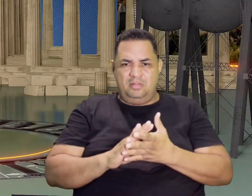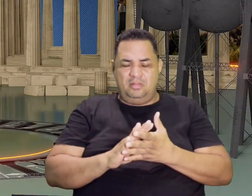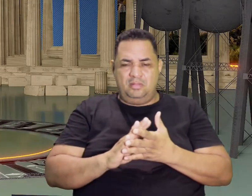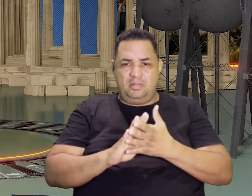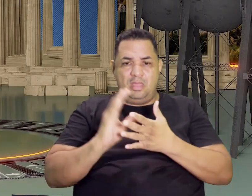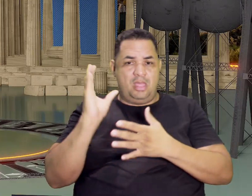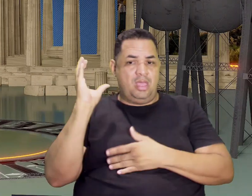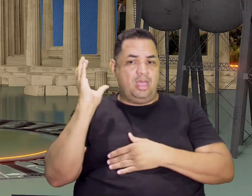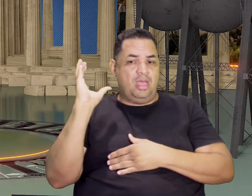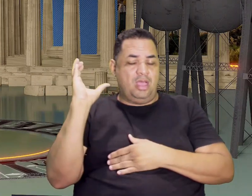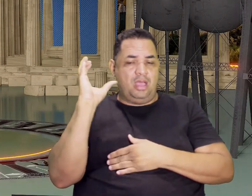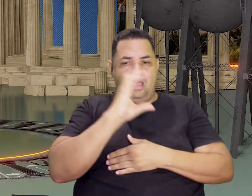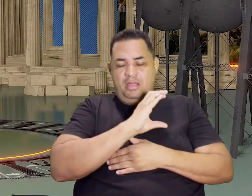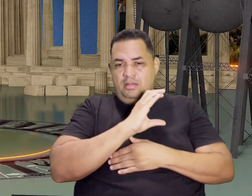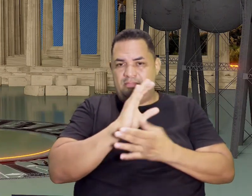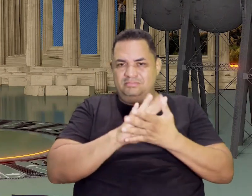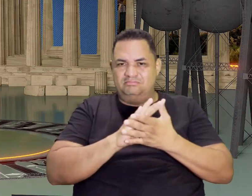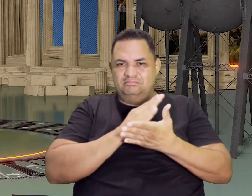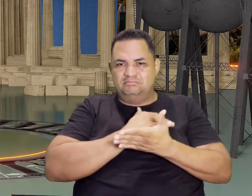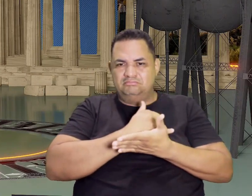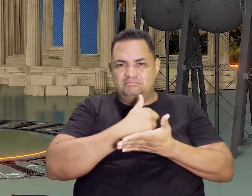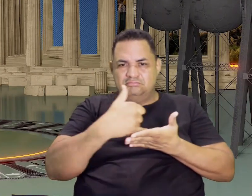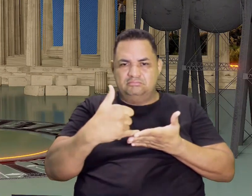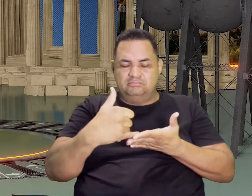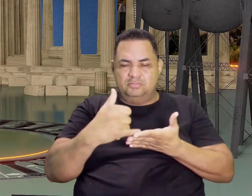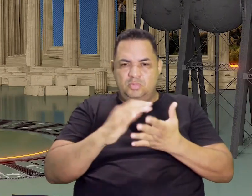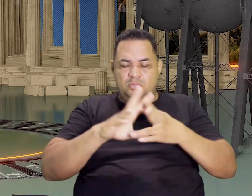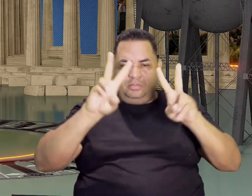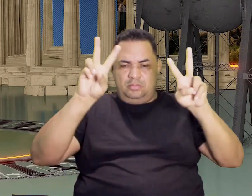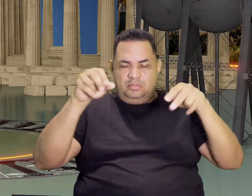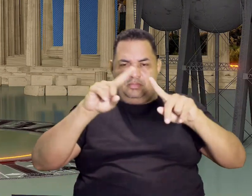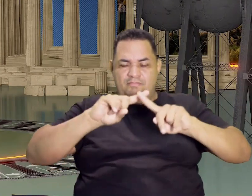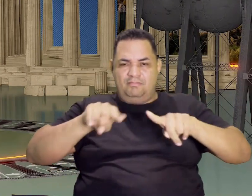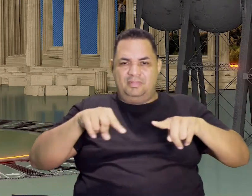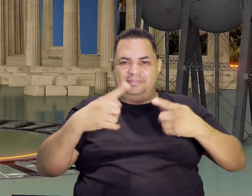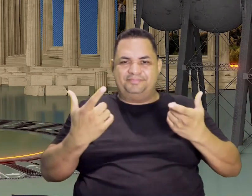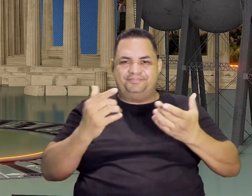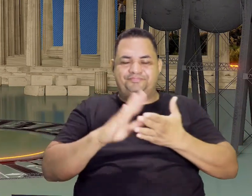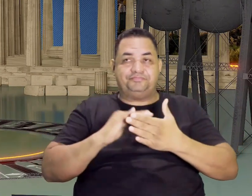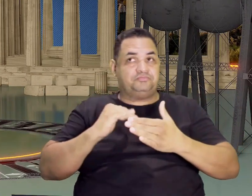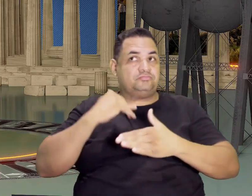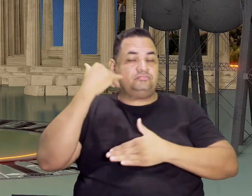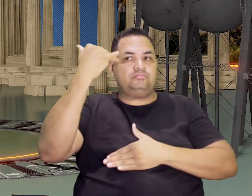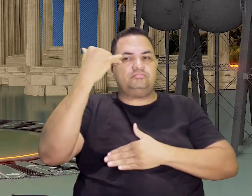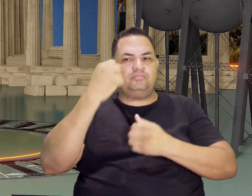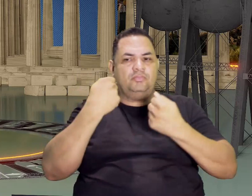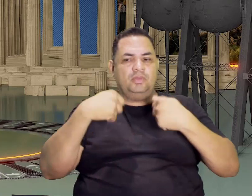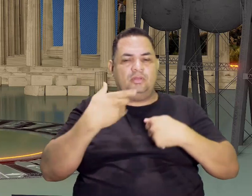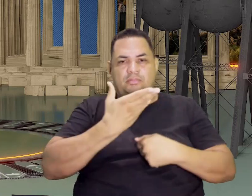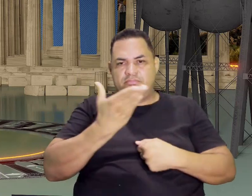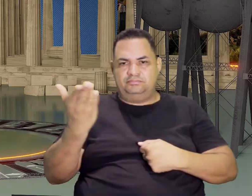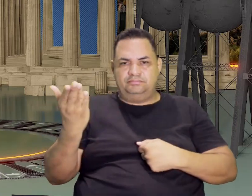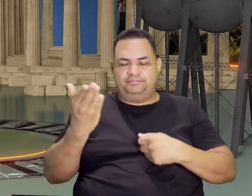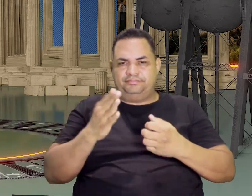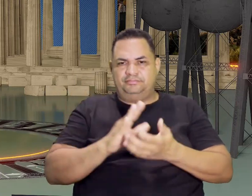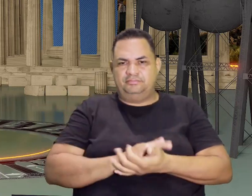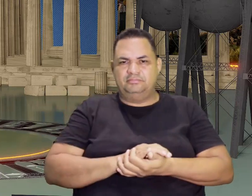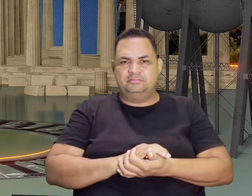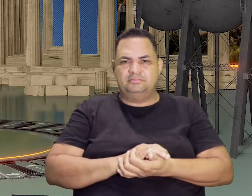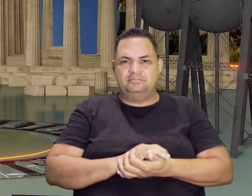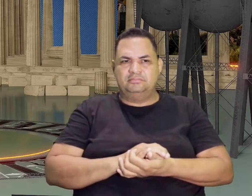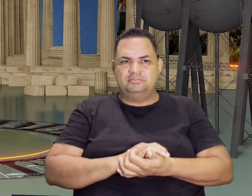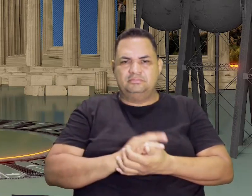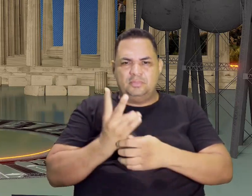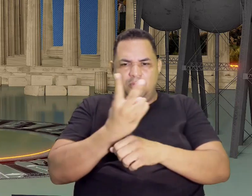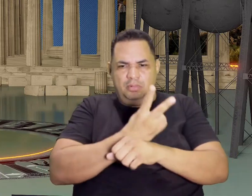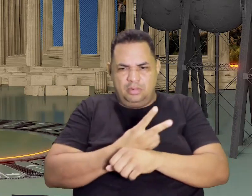uma breve introdução sobre a temática, tá? Porém, vocês vão além, né, diante dessa perspectiva.